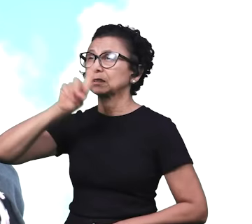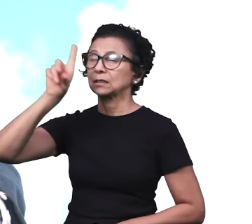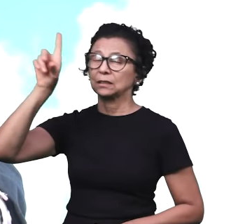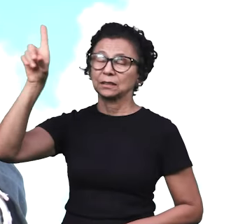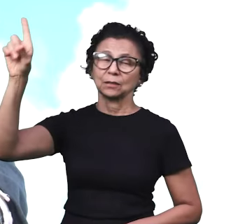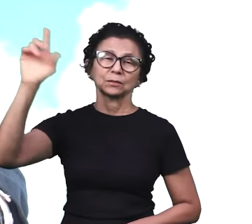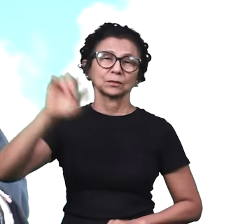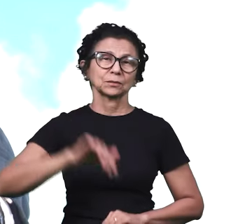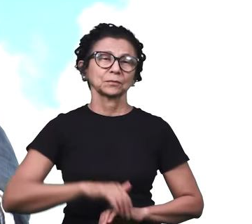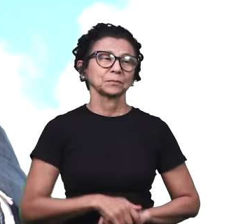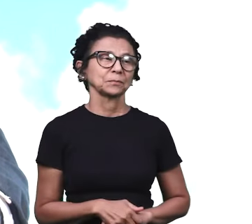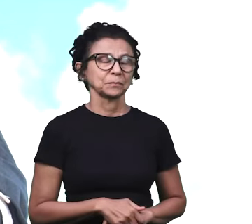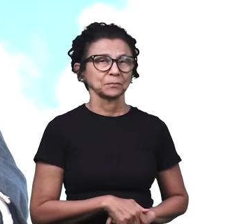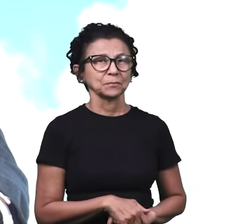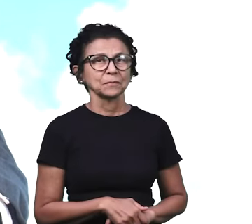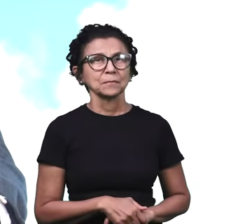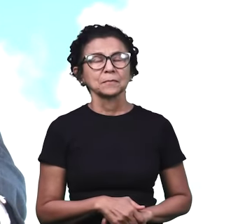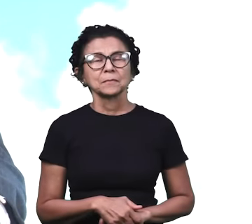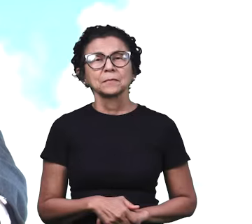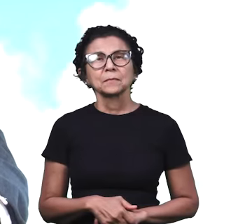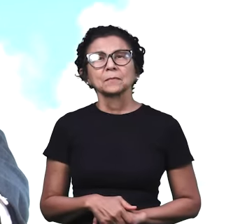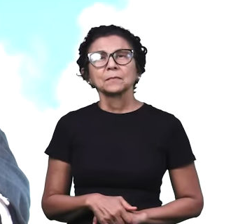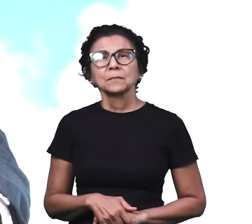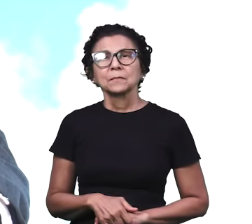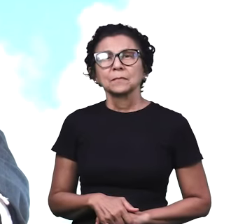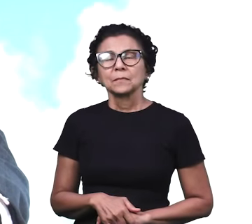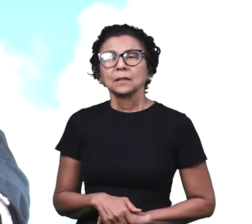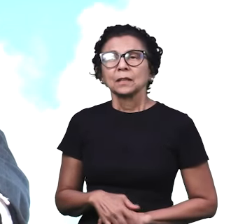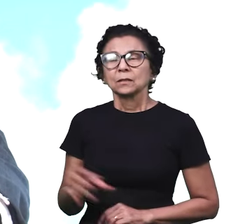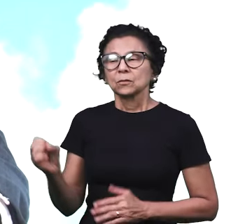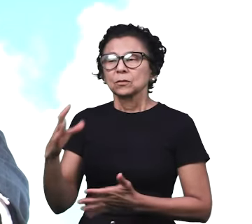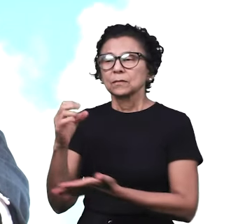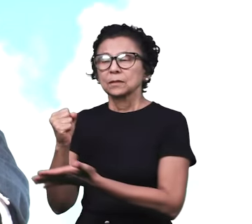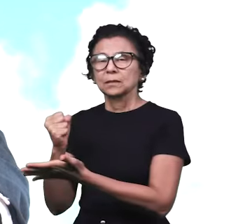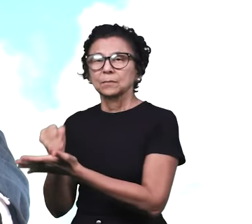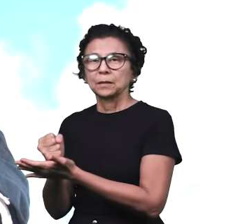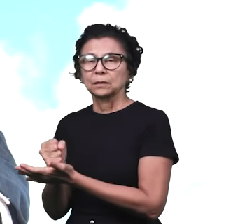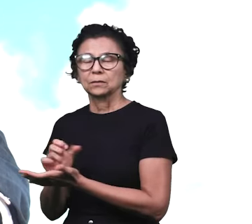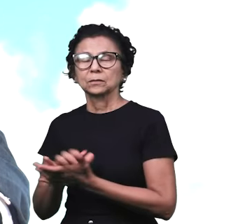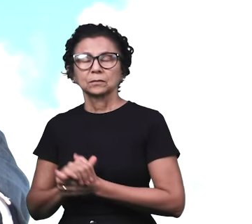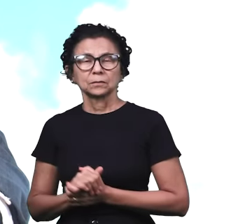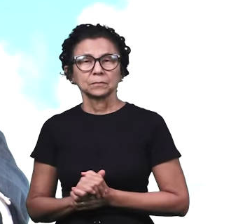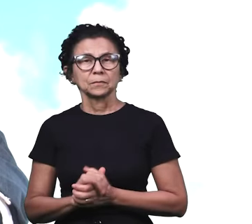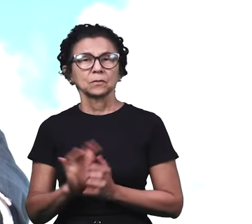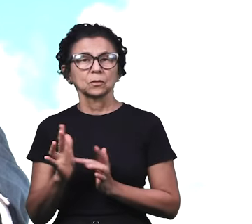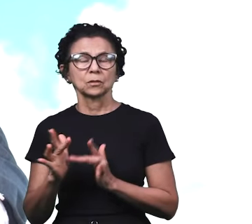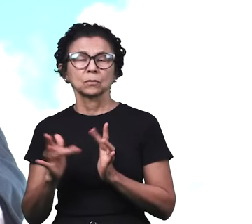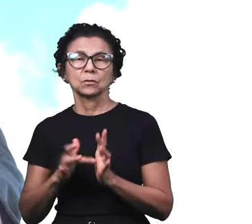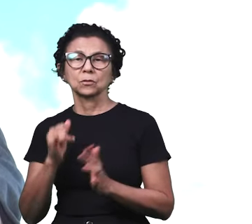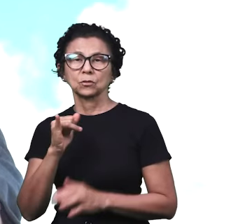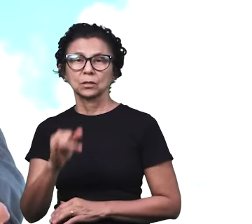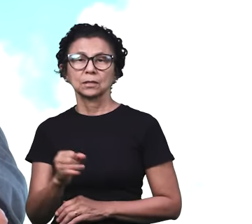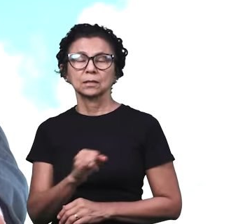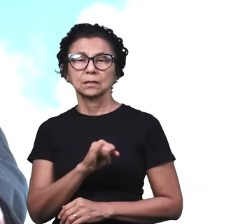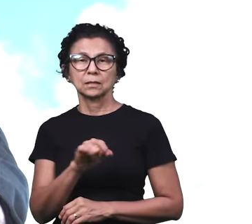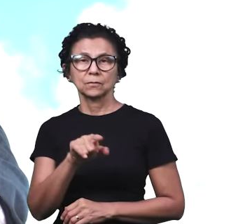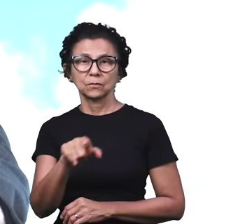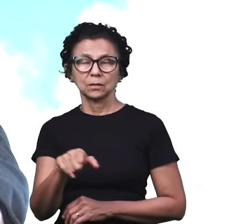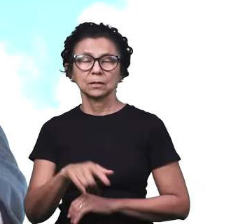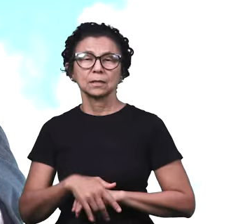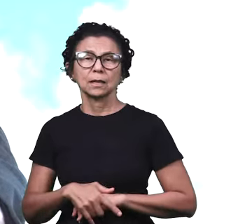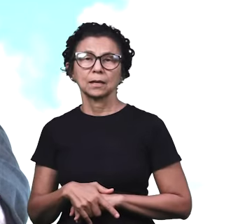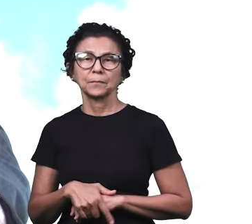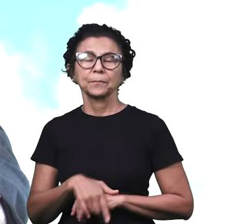nessa festa. E ele fala: quem tem sede, venha a mim e beba. O Senhor providenciou a